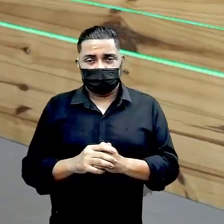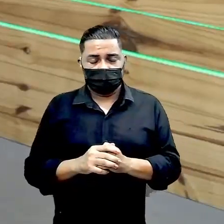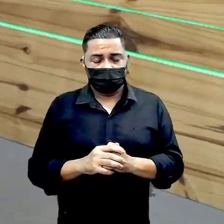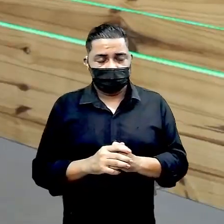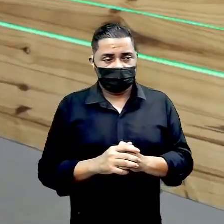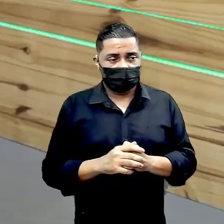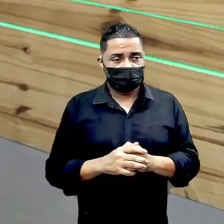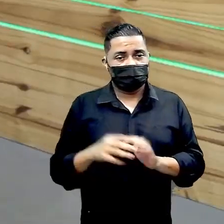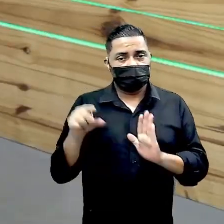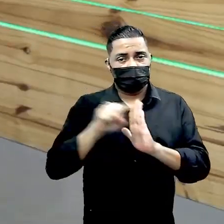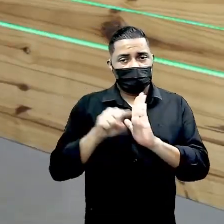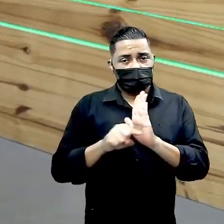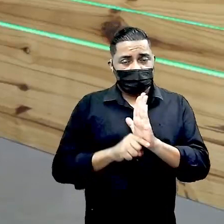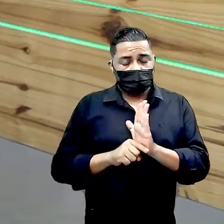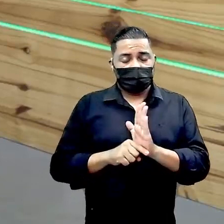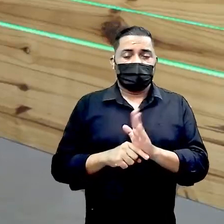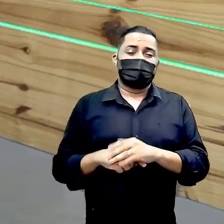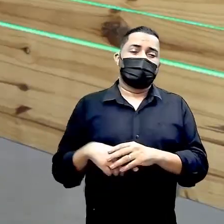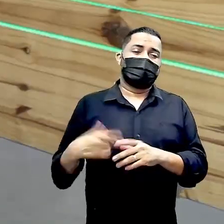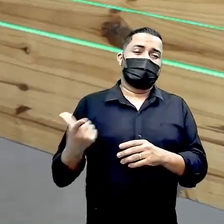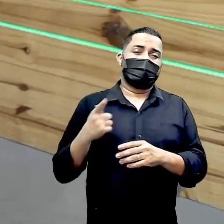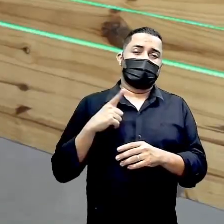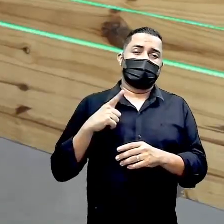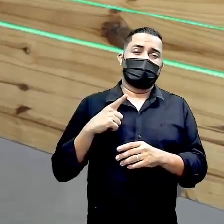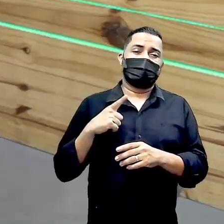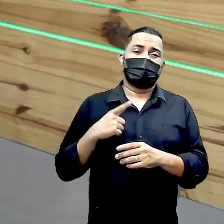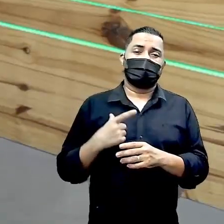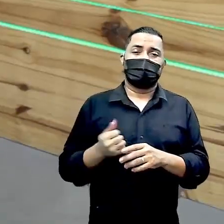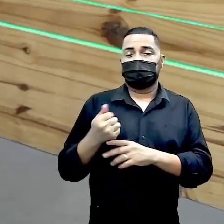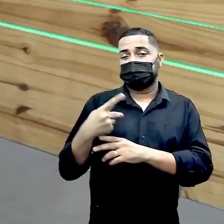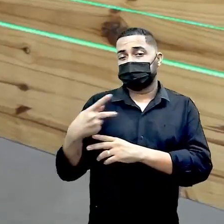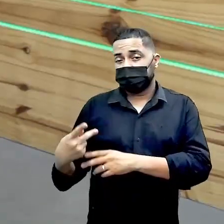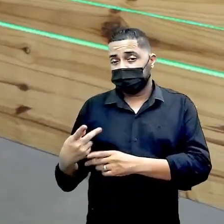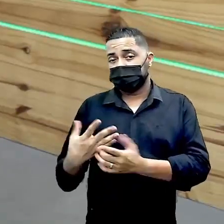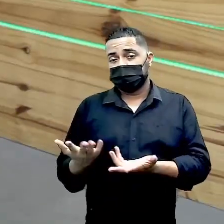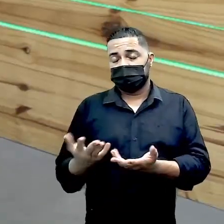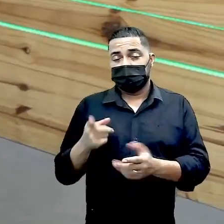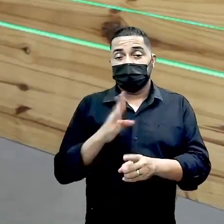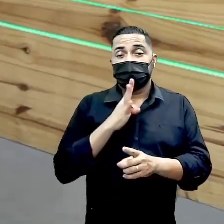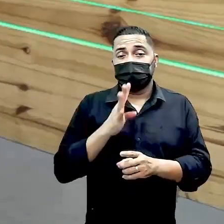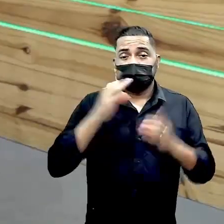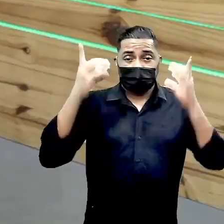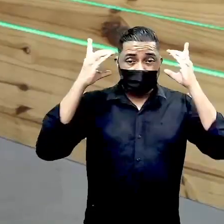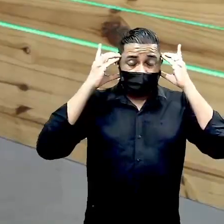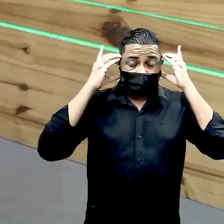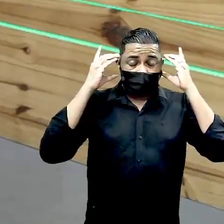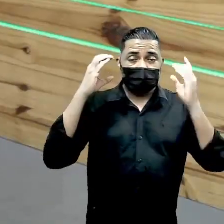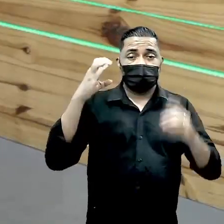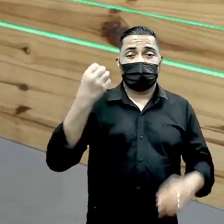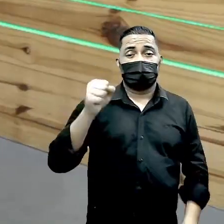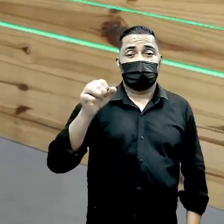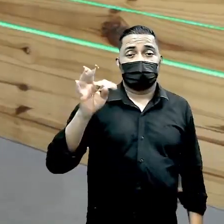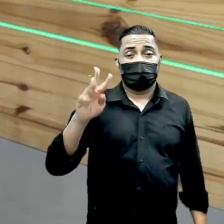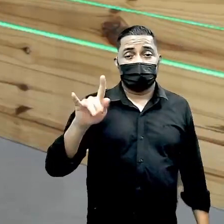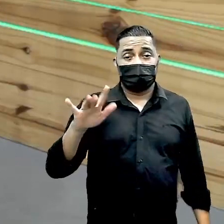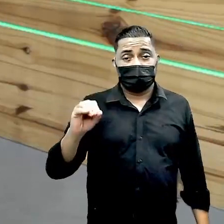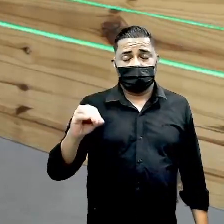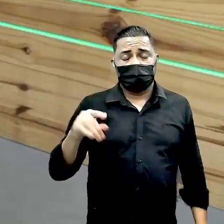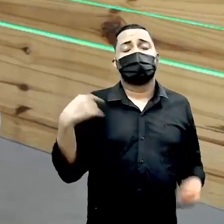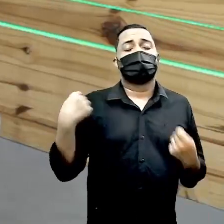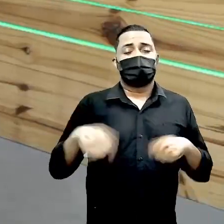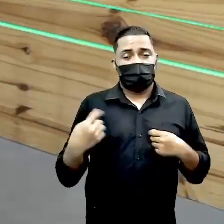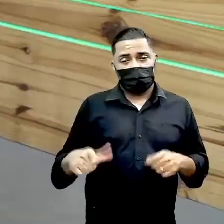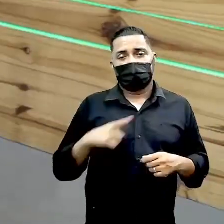de programação para dispositivos móveis. Quando você vai conhecer o Android Studio, você começa a perceber que você tem que